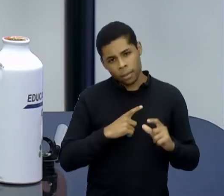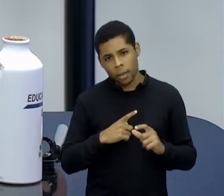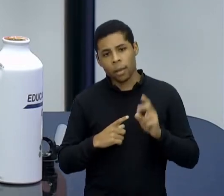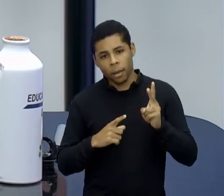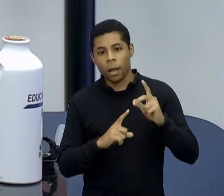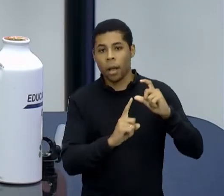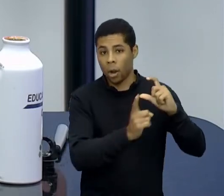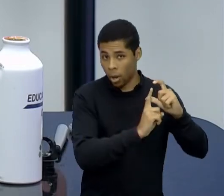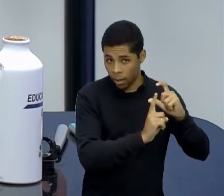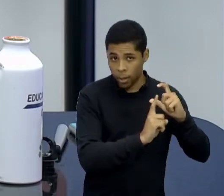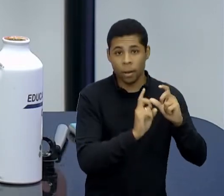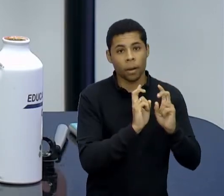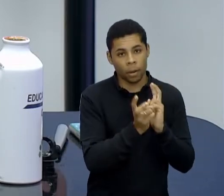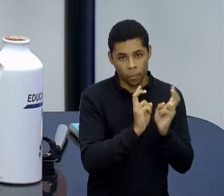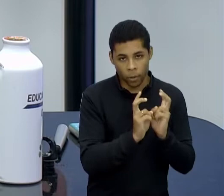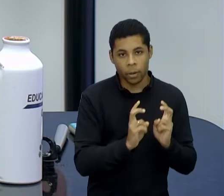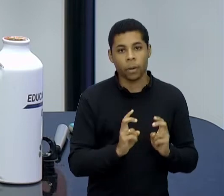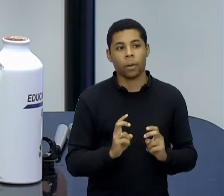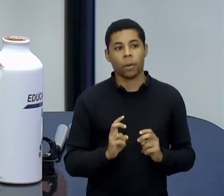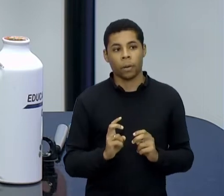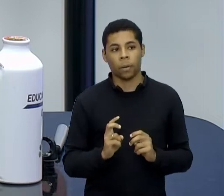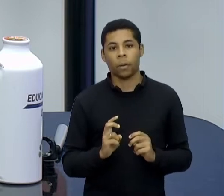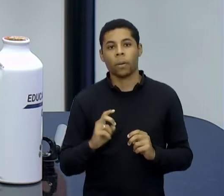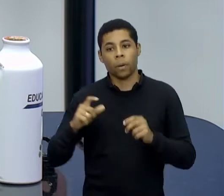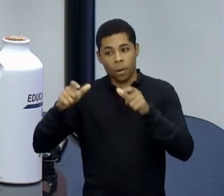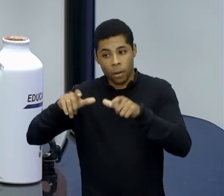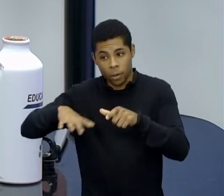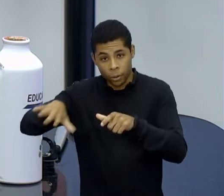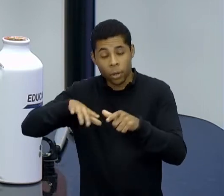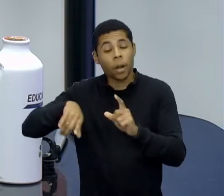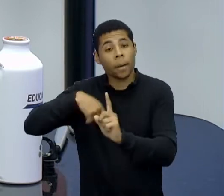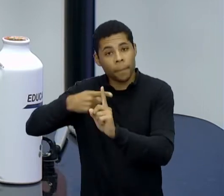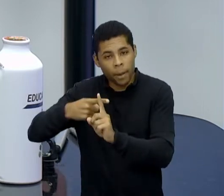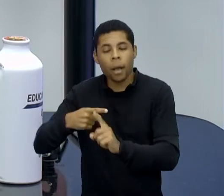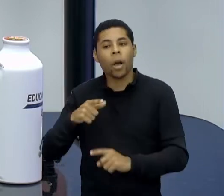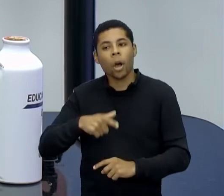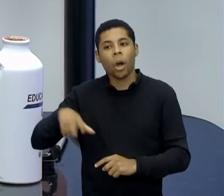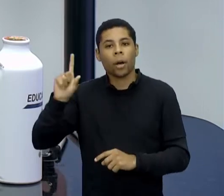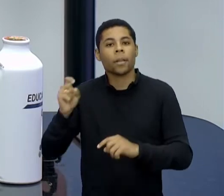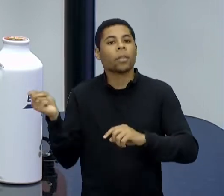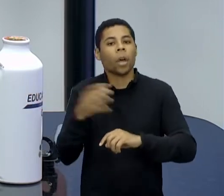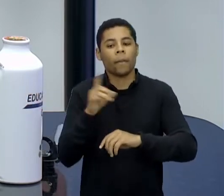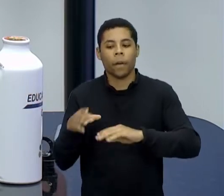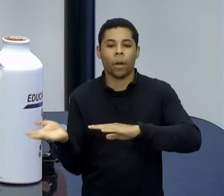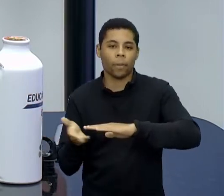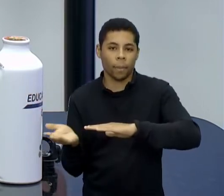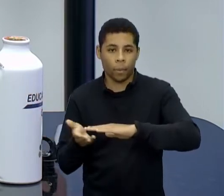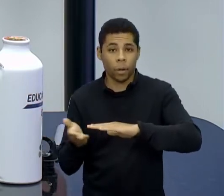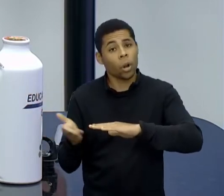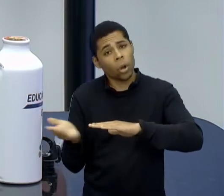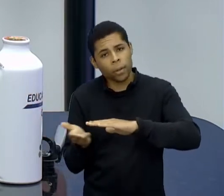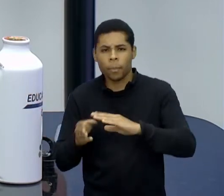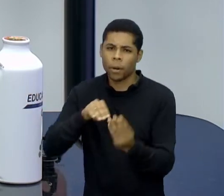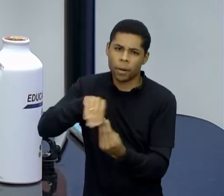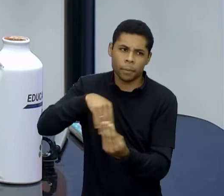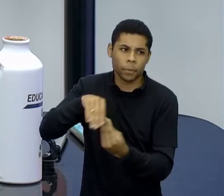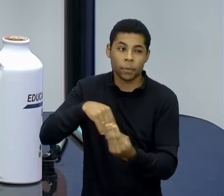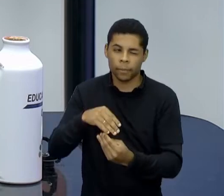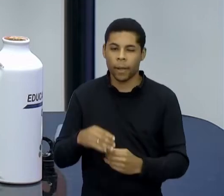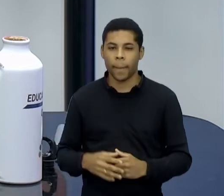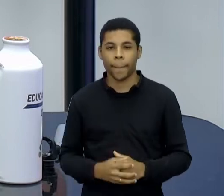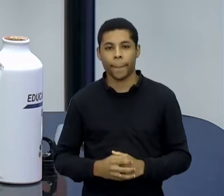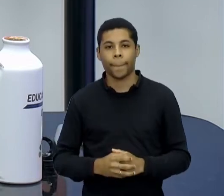capoeira Angola, é a regional, e a nova é a contemporânea. A contemporânea é uma mistura das duas,